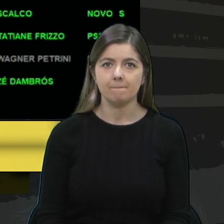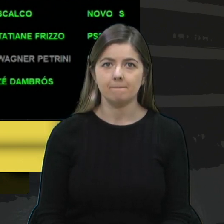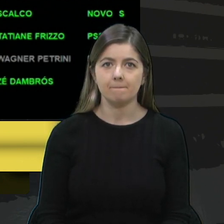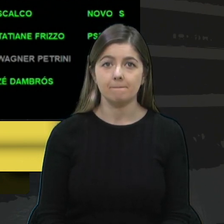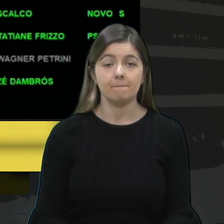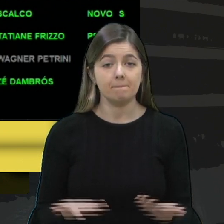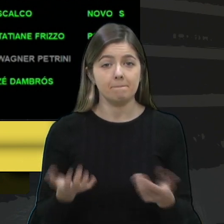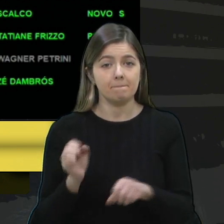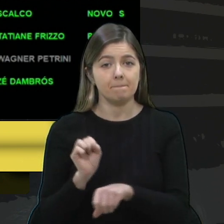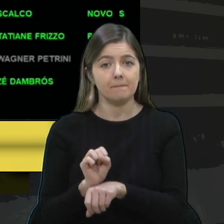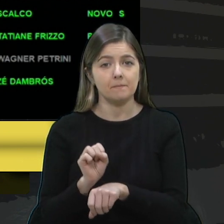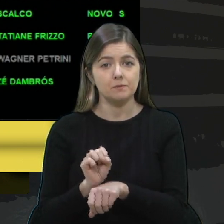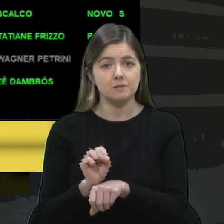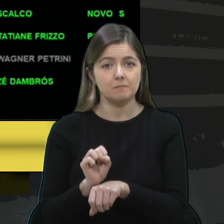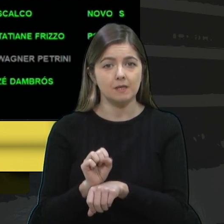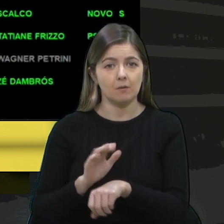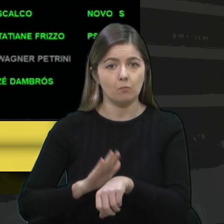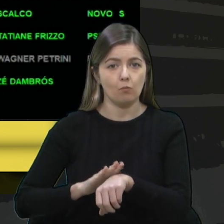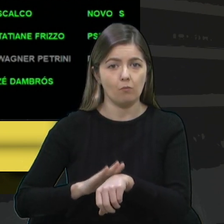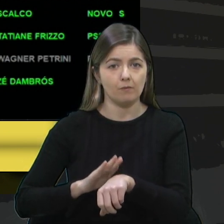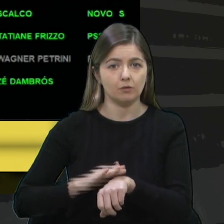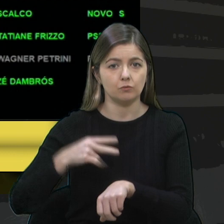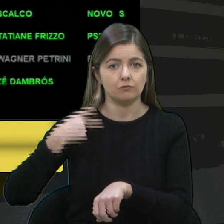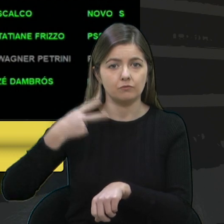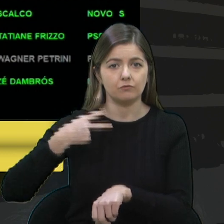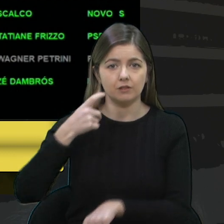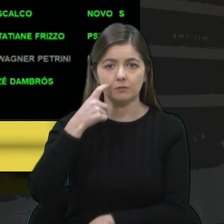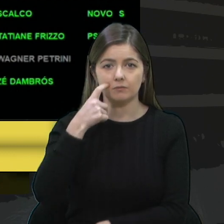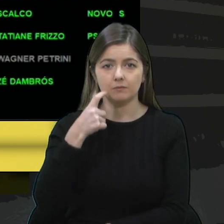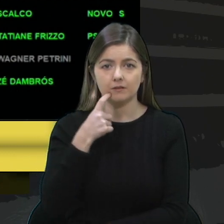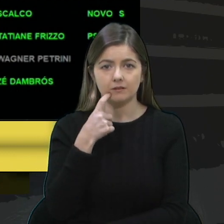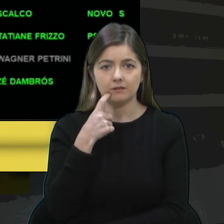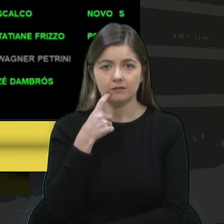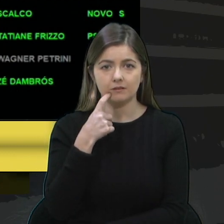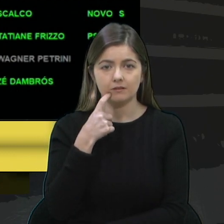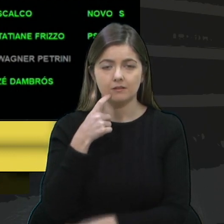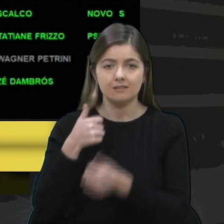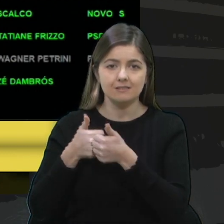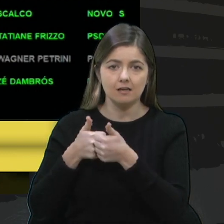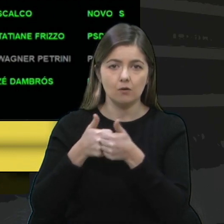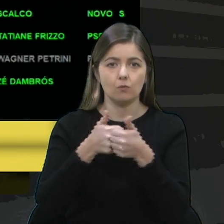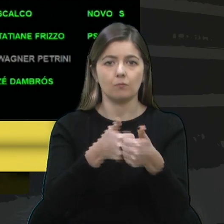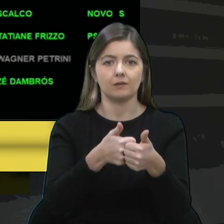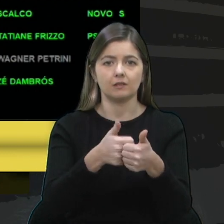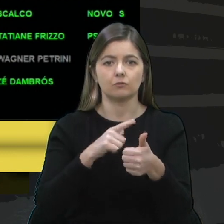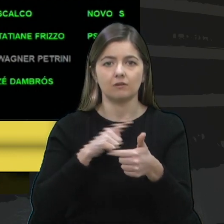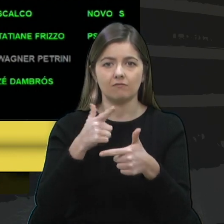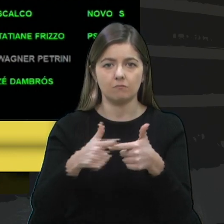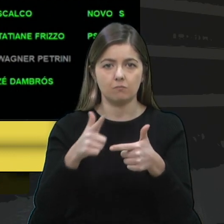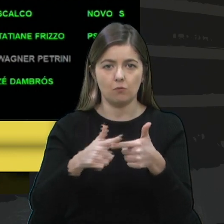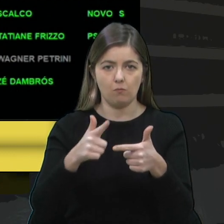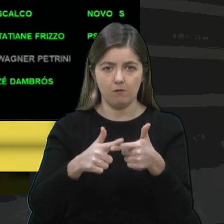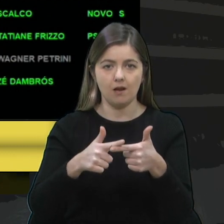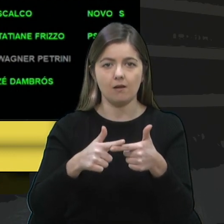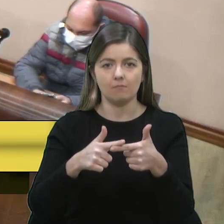Vamos aguardar mais um momento. O vereador Petrini está acompanhando, está com problema, mas.